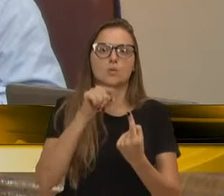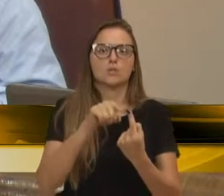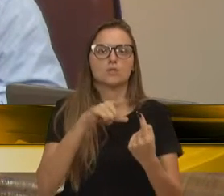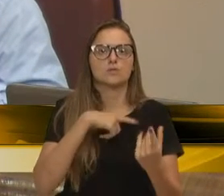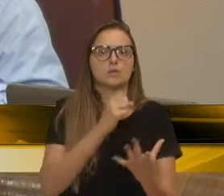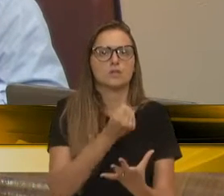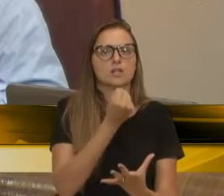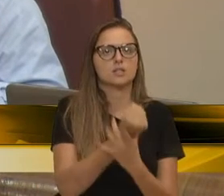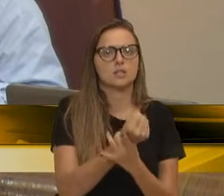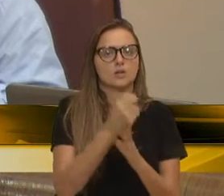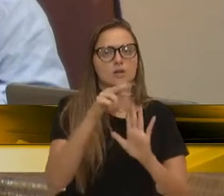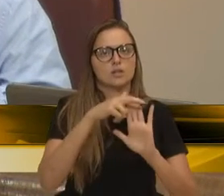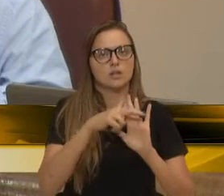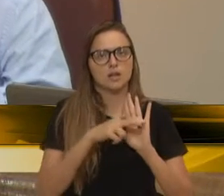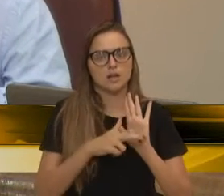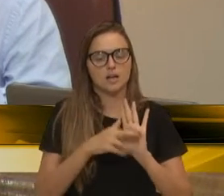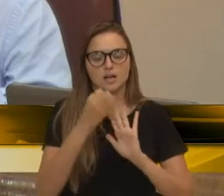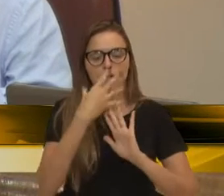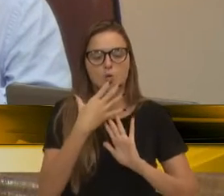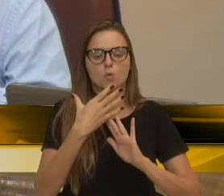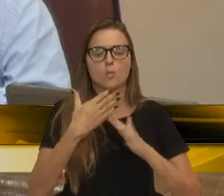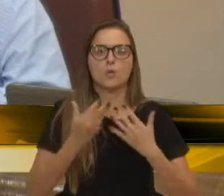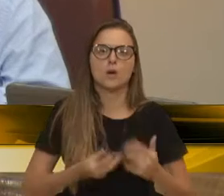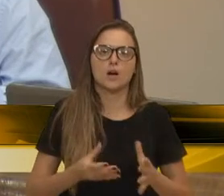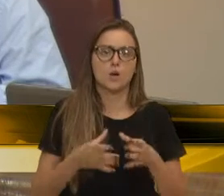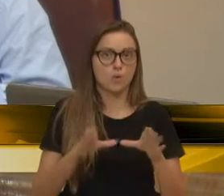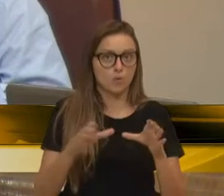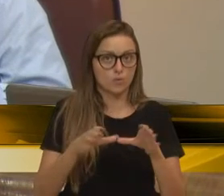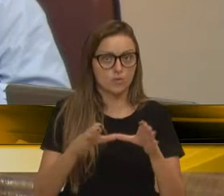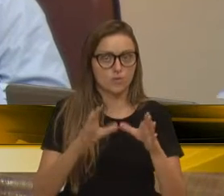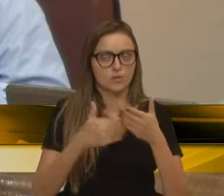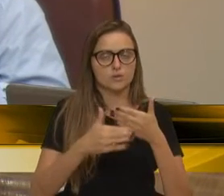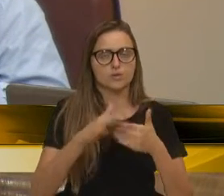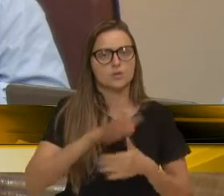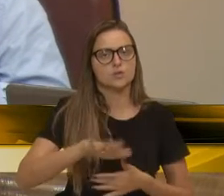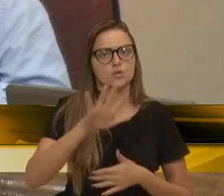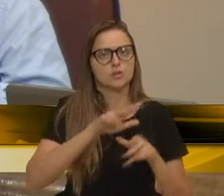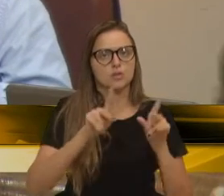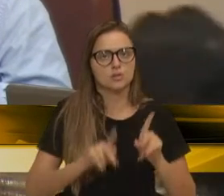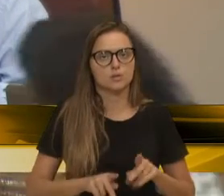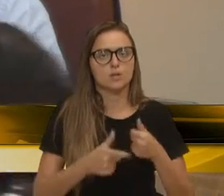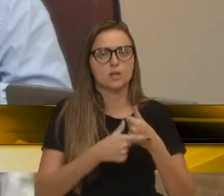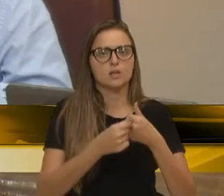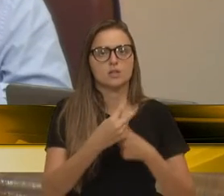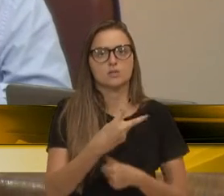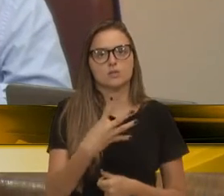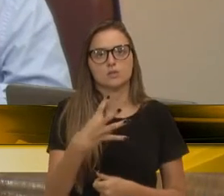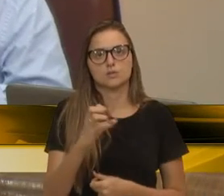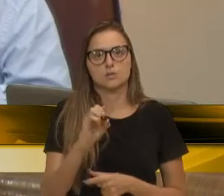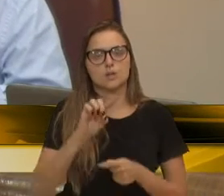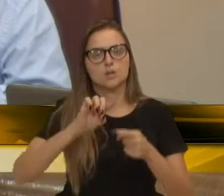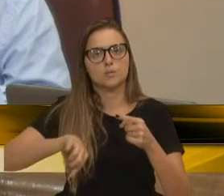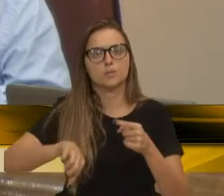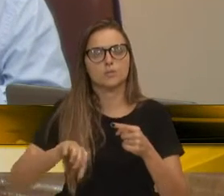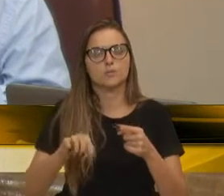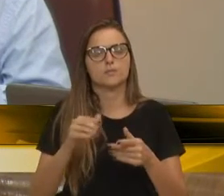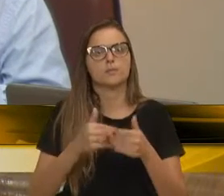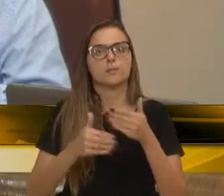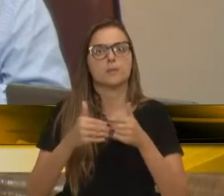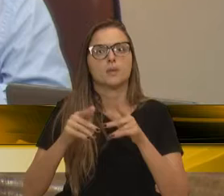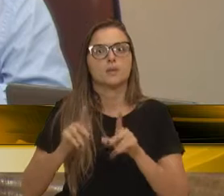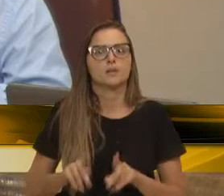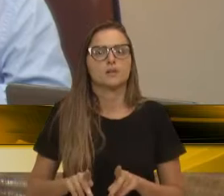a ordem o bem estar da população em geral o artigo 240 proibido embaraçar ou